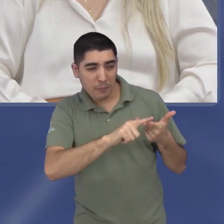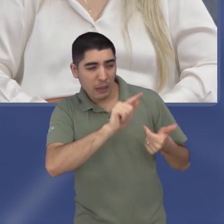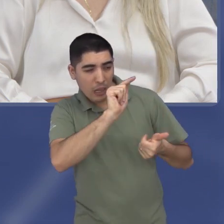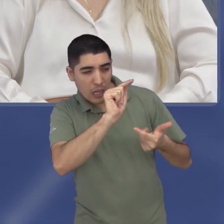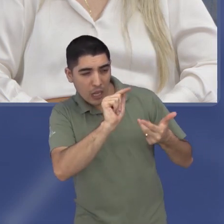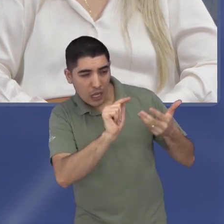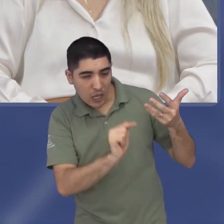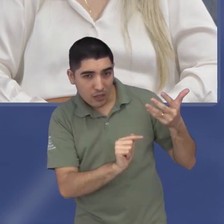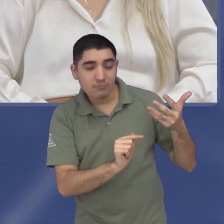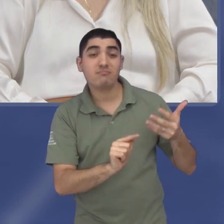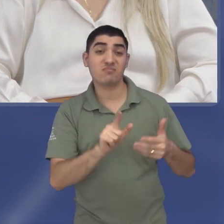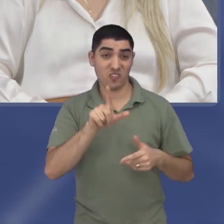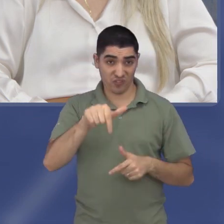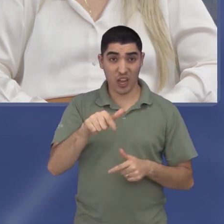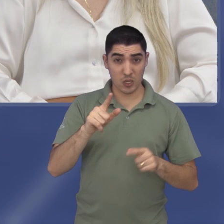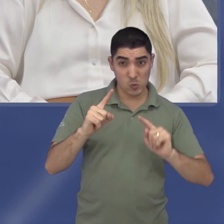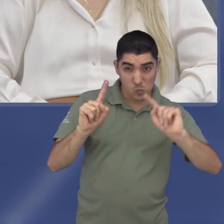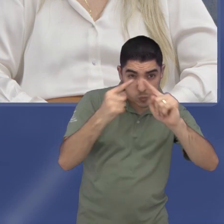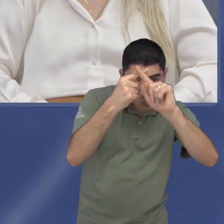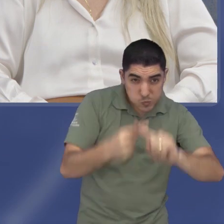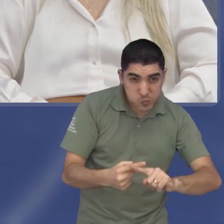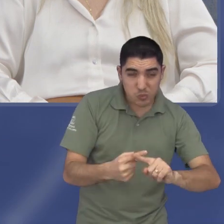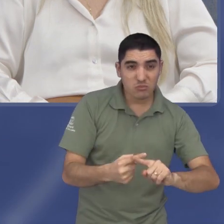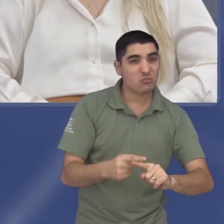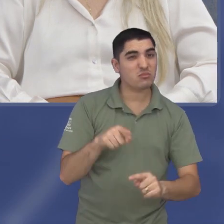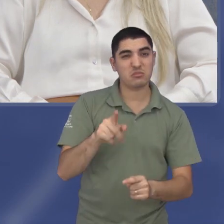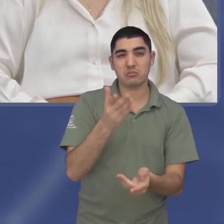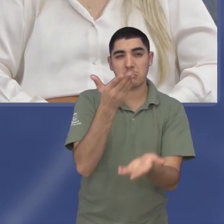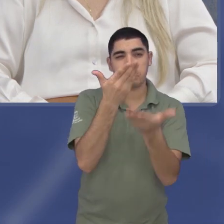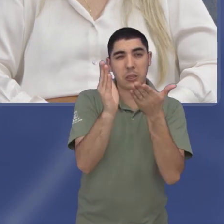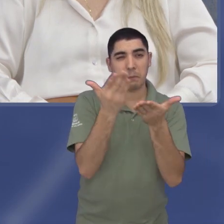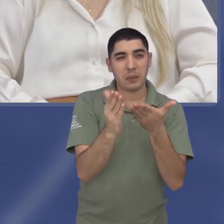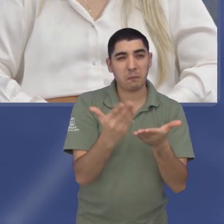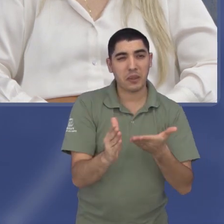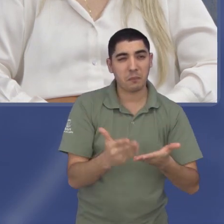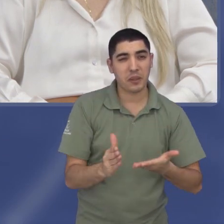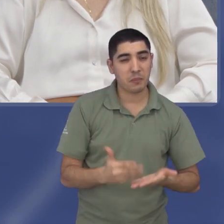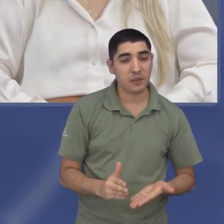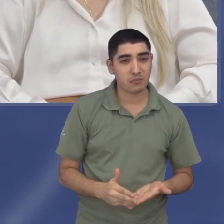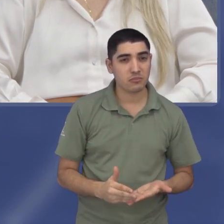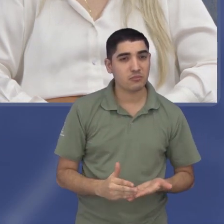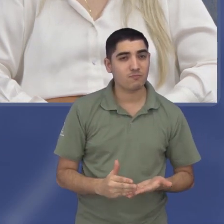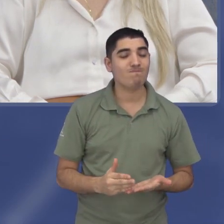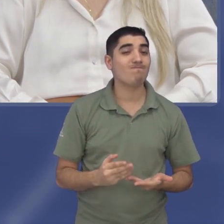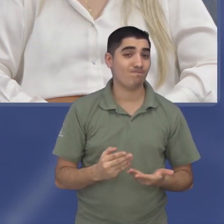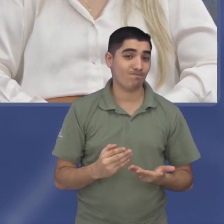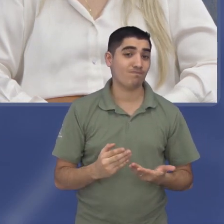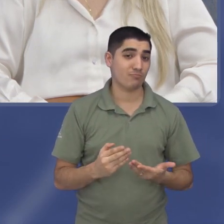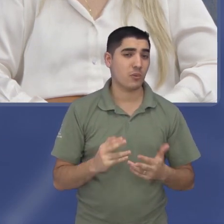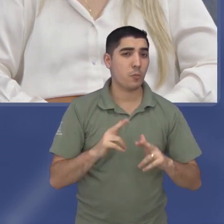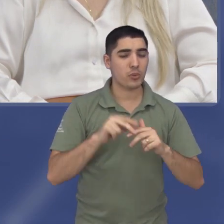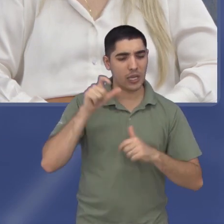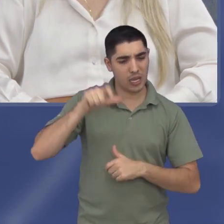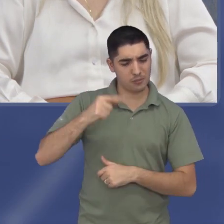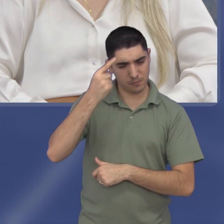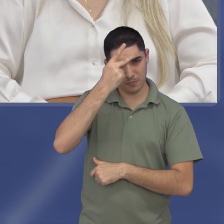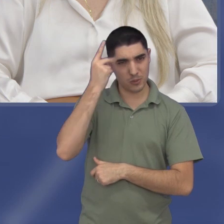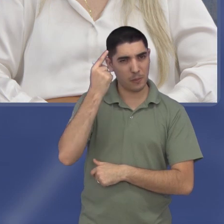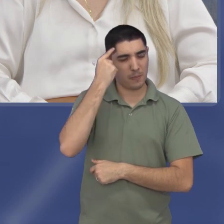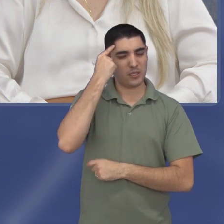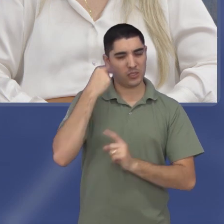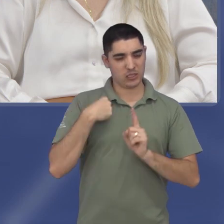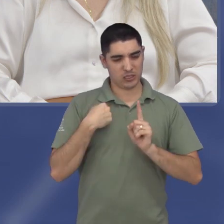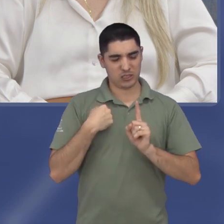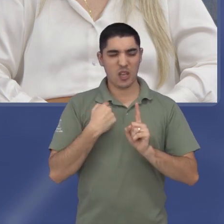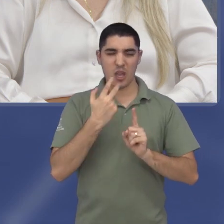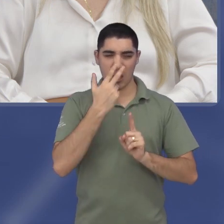fazendo. Então, às vezes, ele tem uma queda no desempenho, e essa queda no desempenho ele vai pensar, poxa, talvez seja a